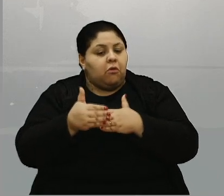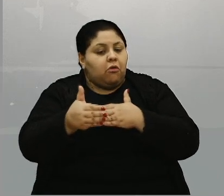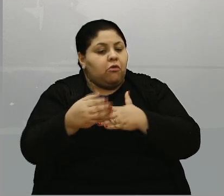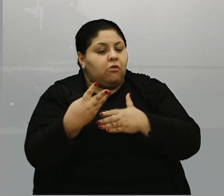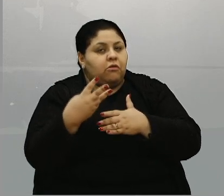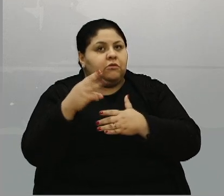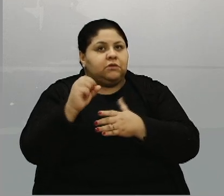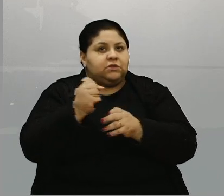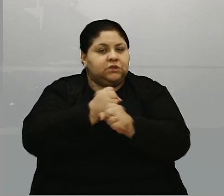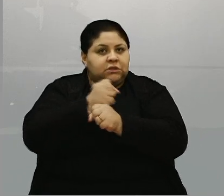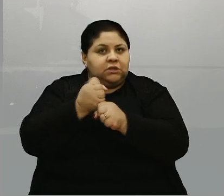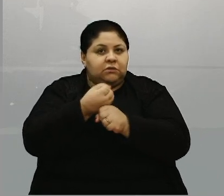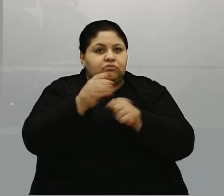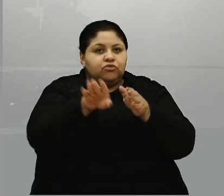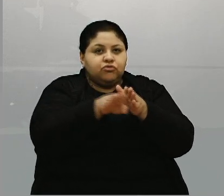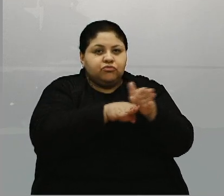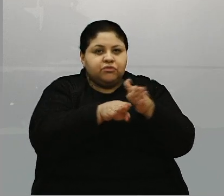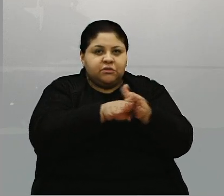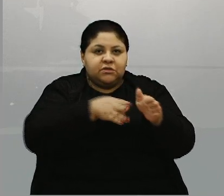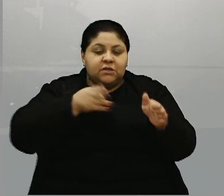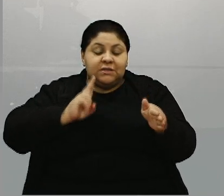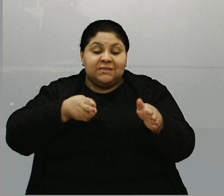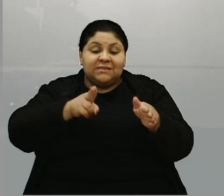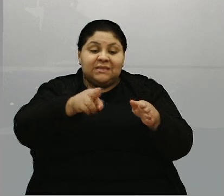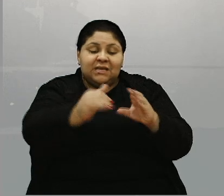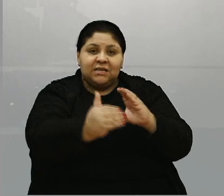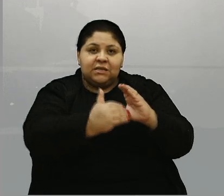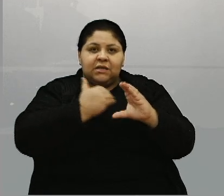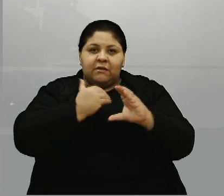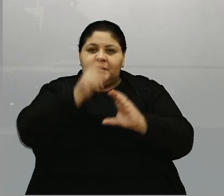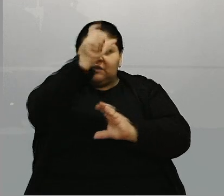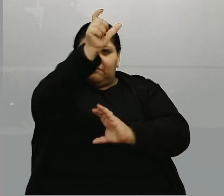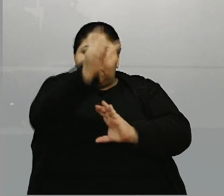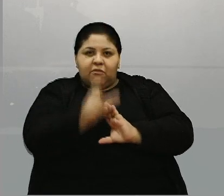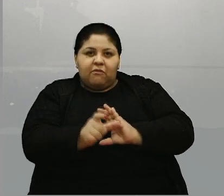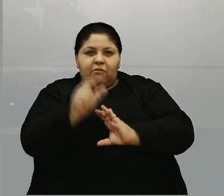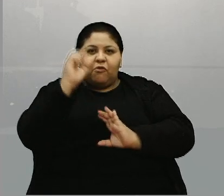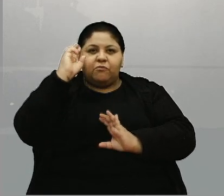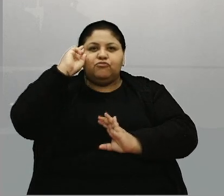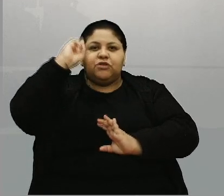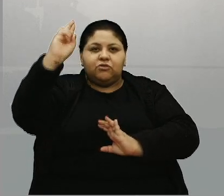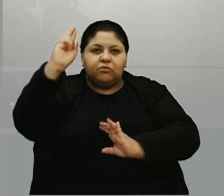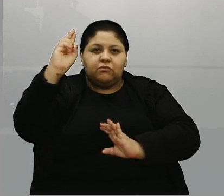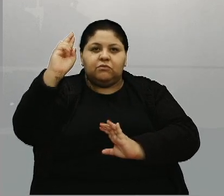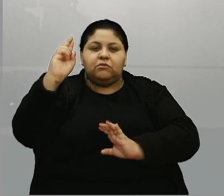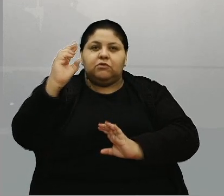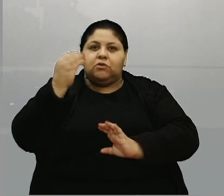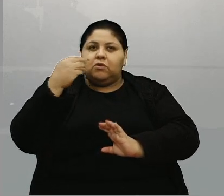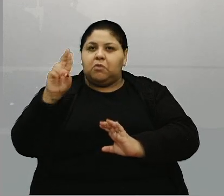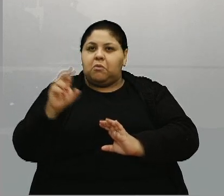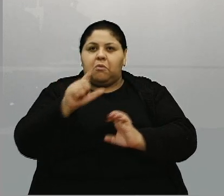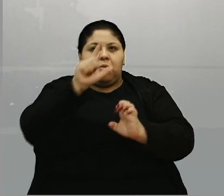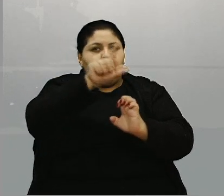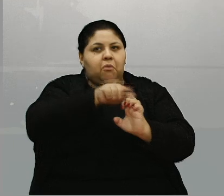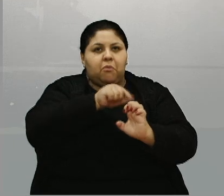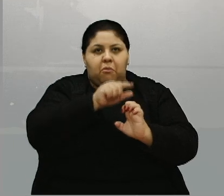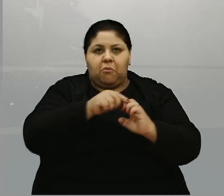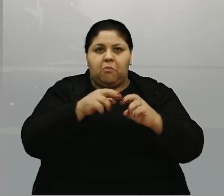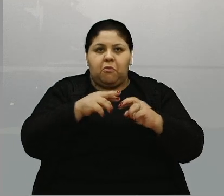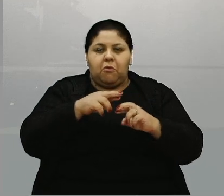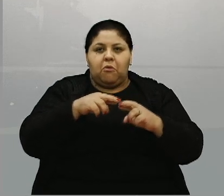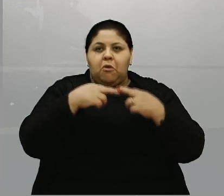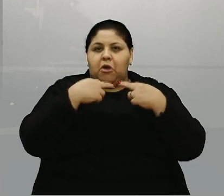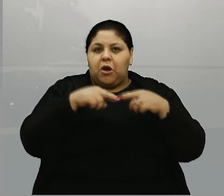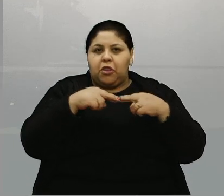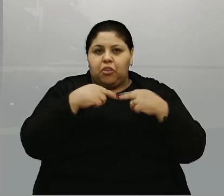anos de consultoria, sempre que recebia um cliente, um diretor, ou seja as empresas Randon, Marco